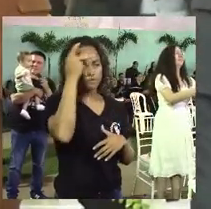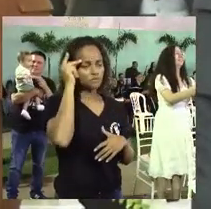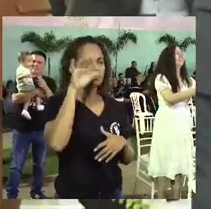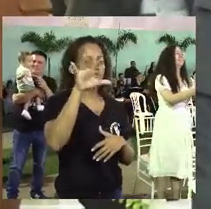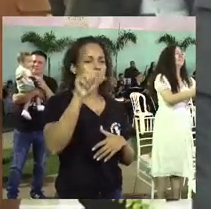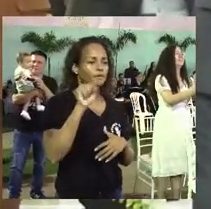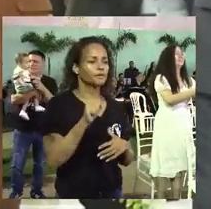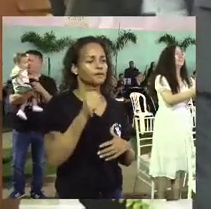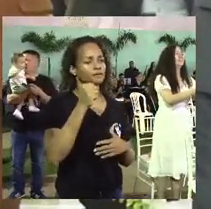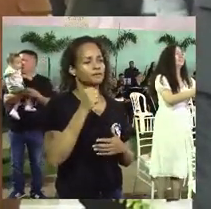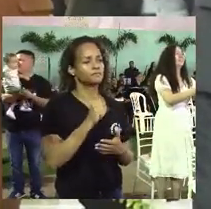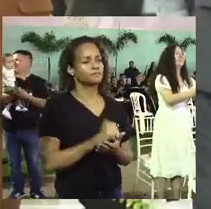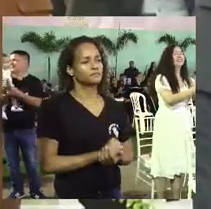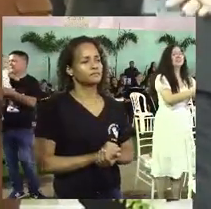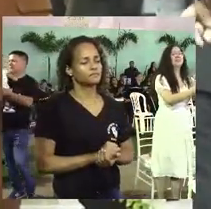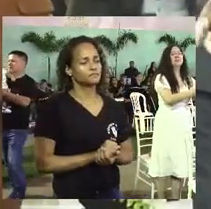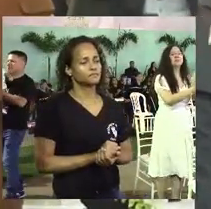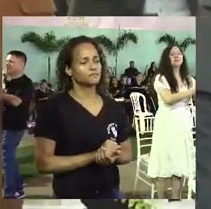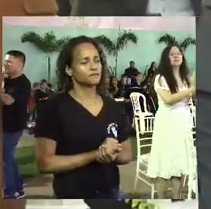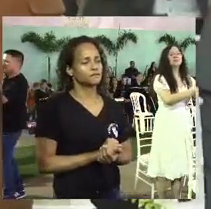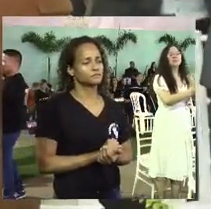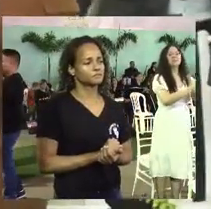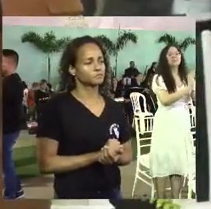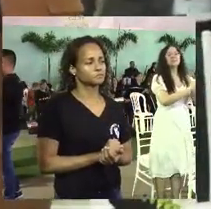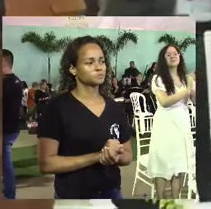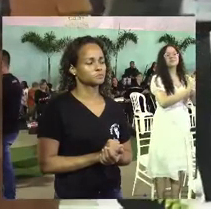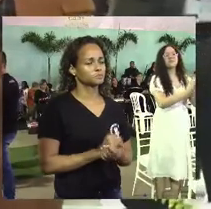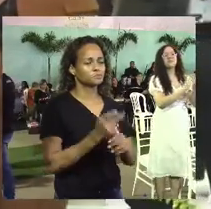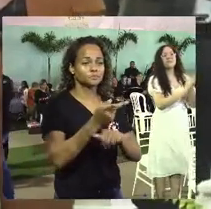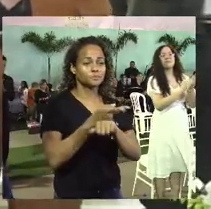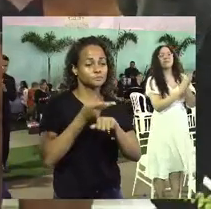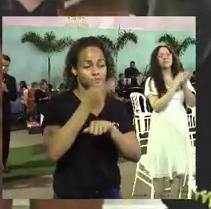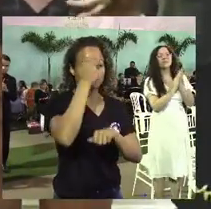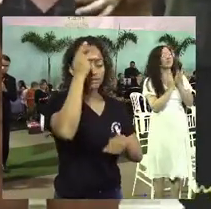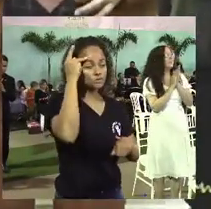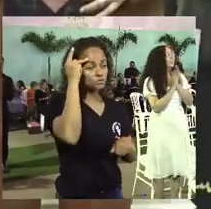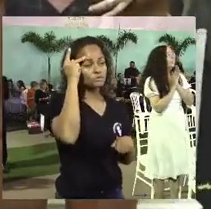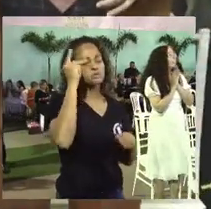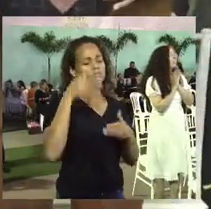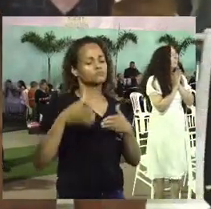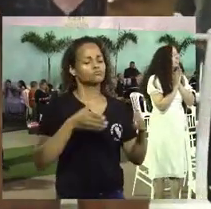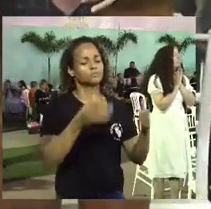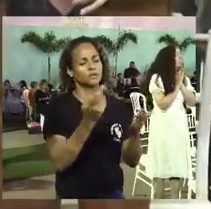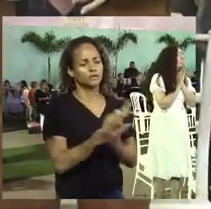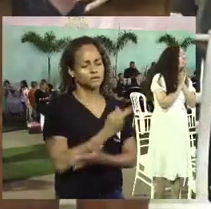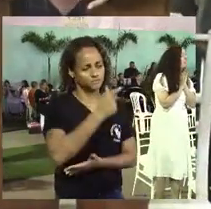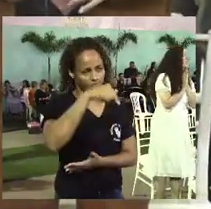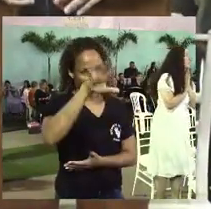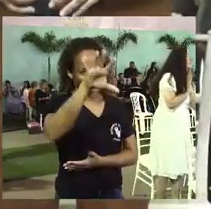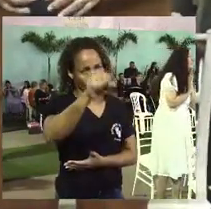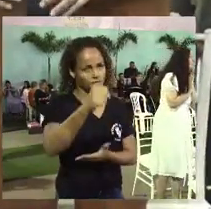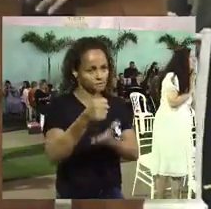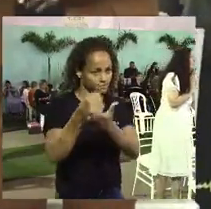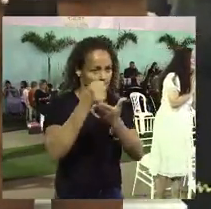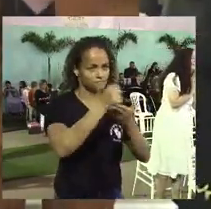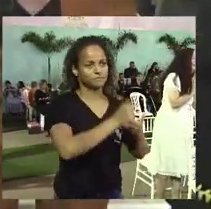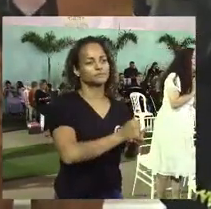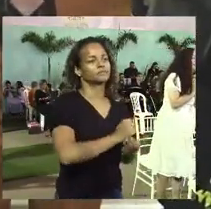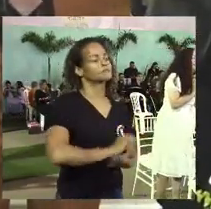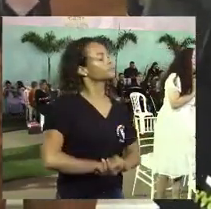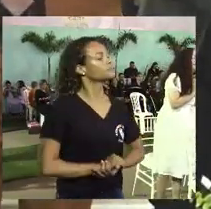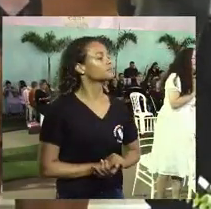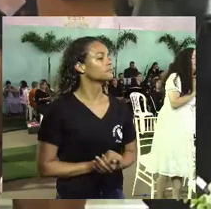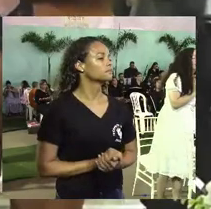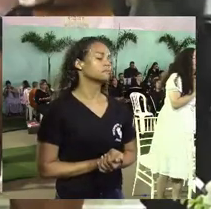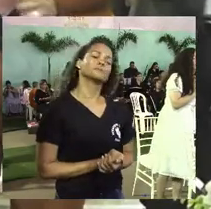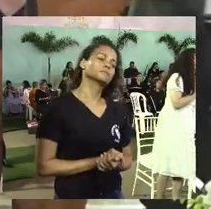aplauda esses guerreiros irmãos se Espalhe pela cidade e vão ganhar almas em nome de Jesus e coloque